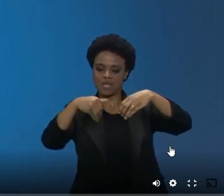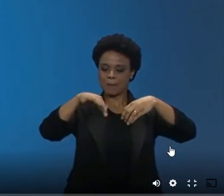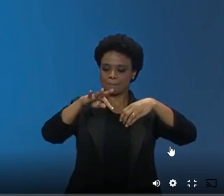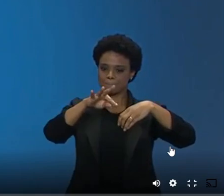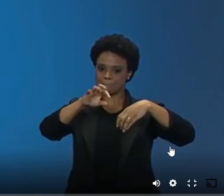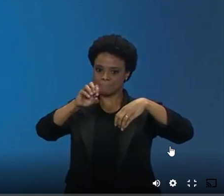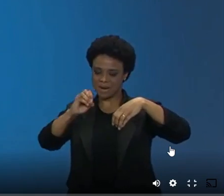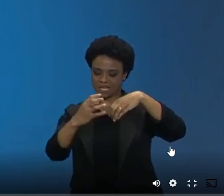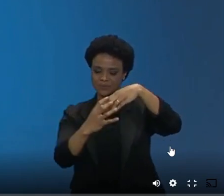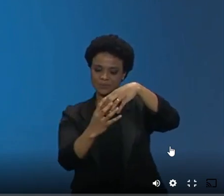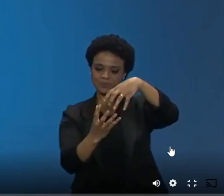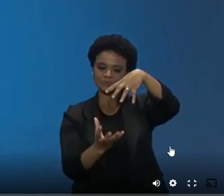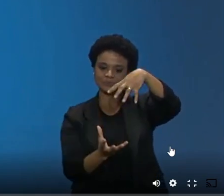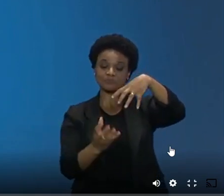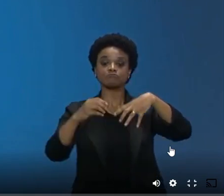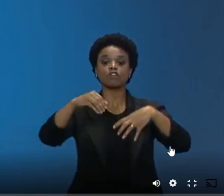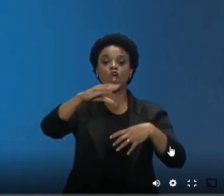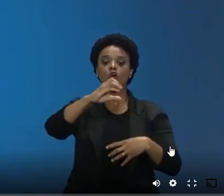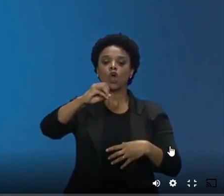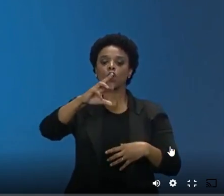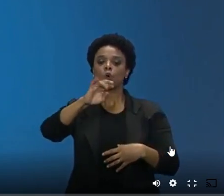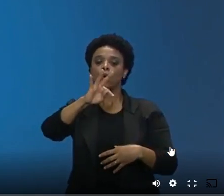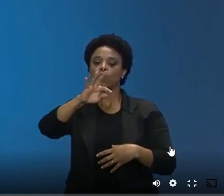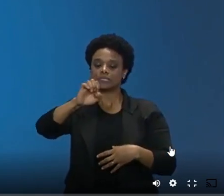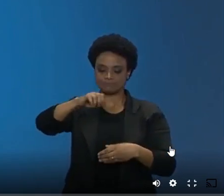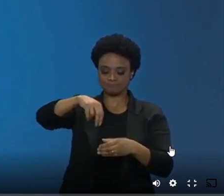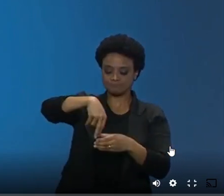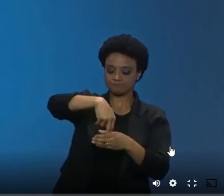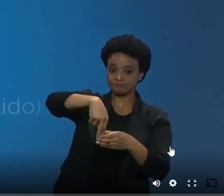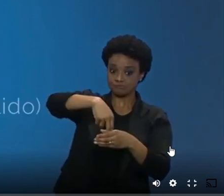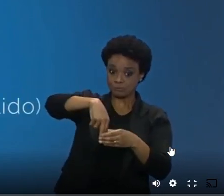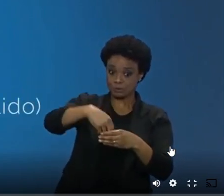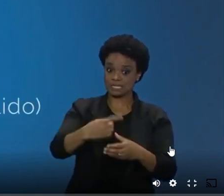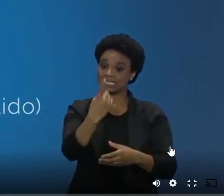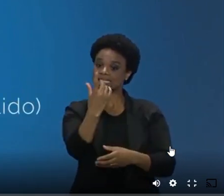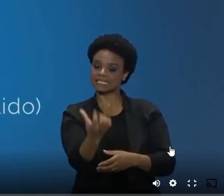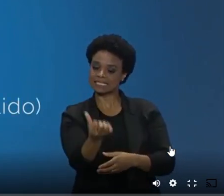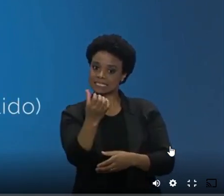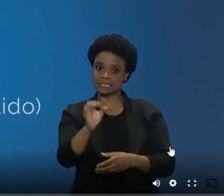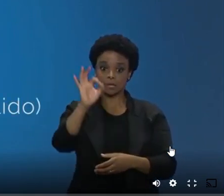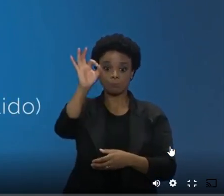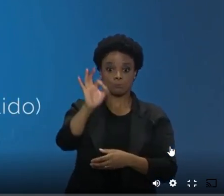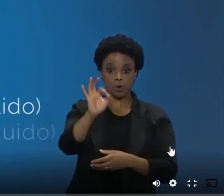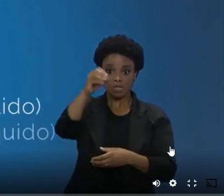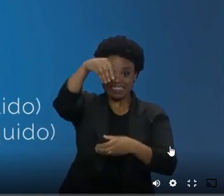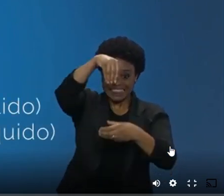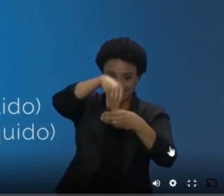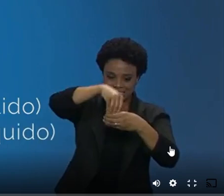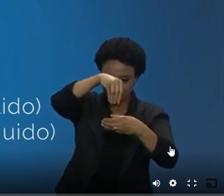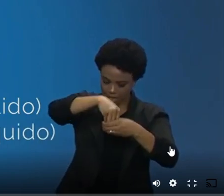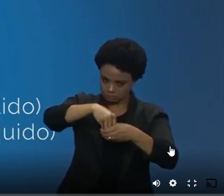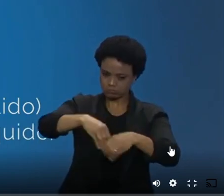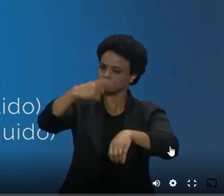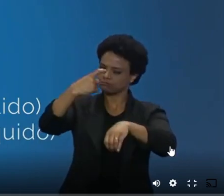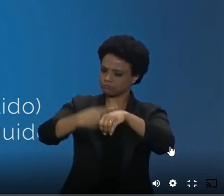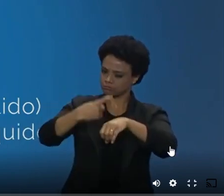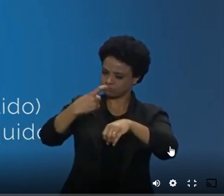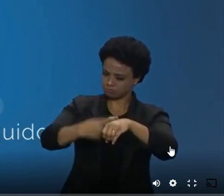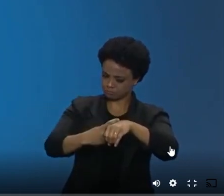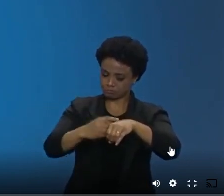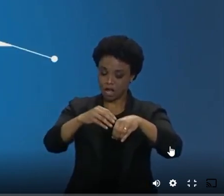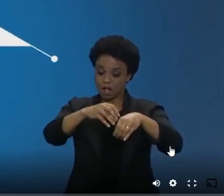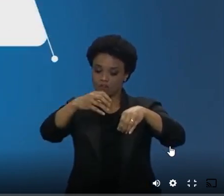ocupa 16% do volume total da Terra e é constituído por uma parte interna sólida e uma porção externa